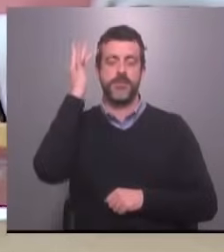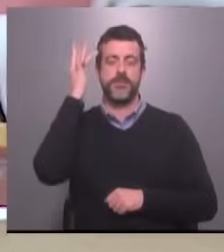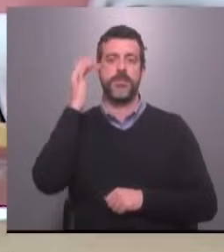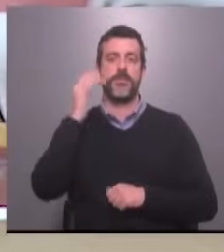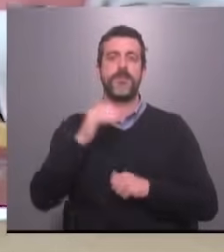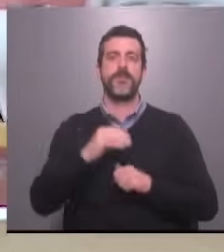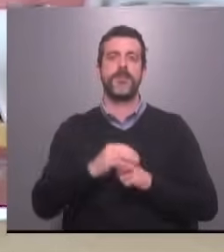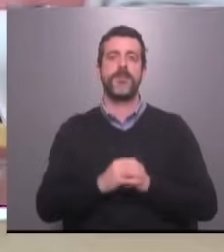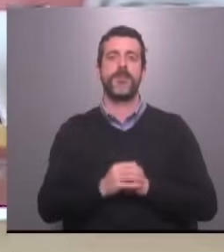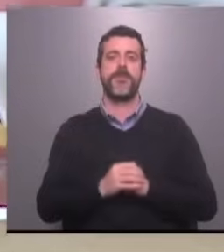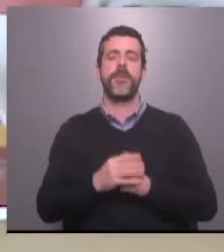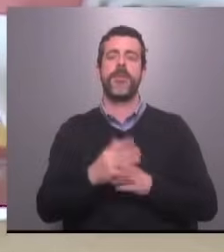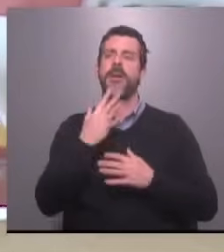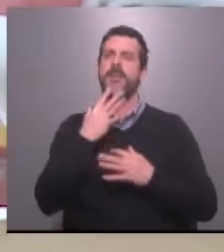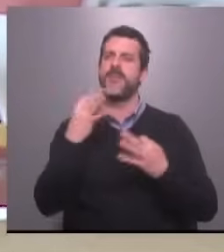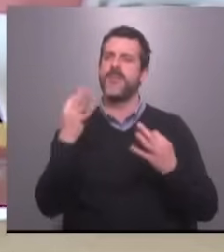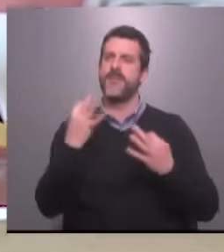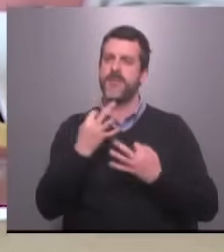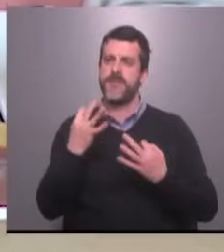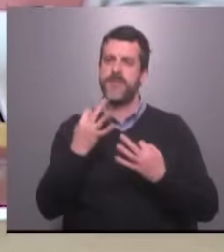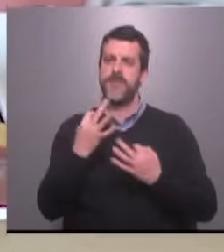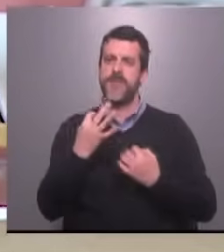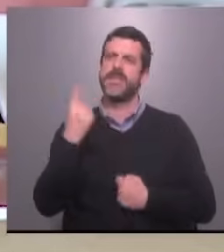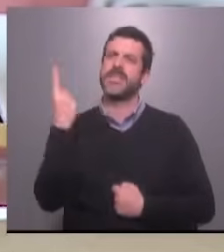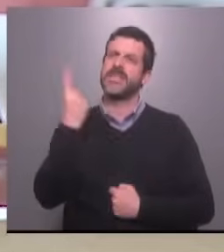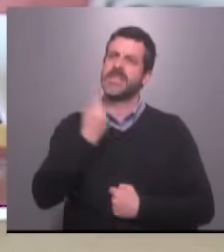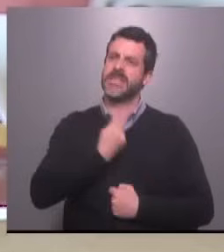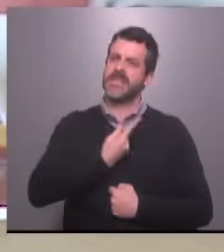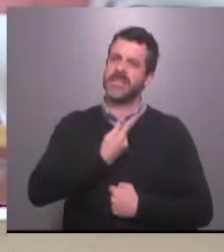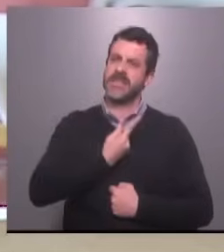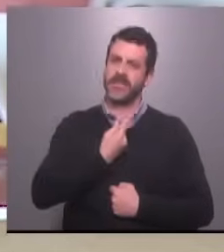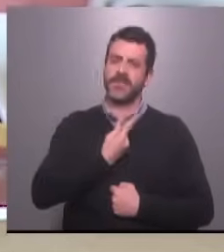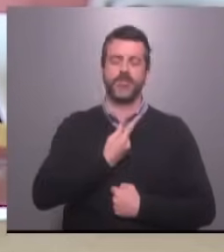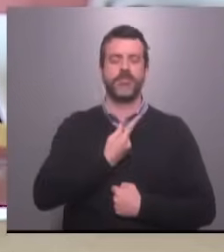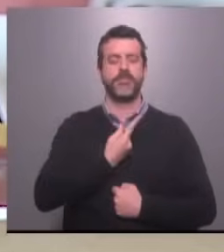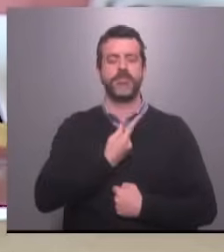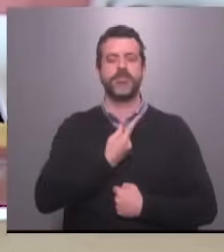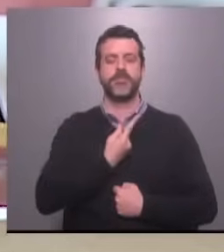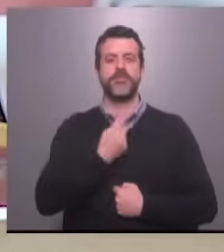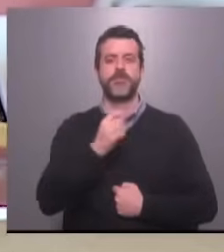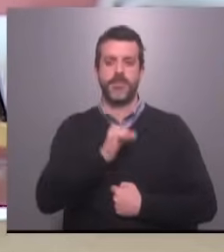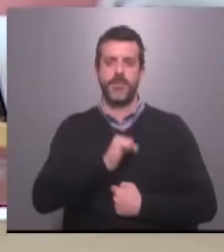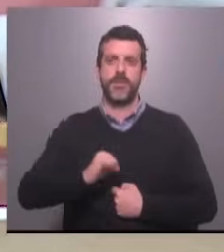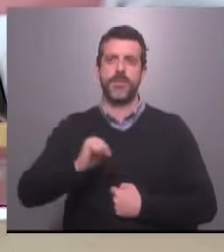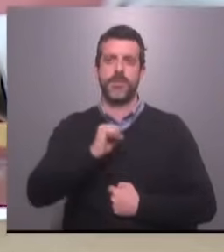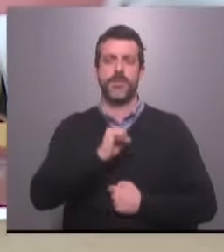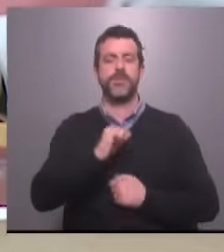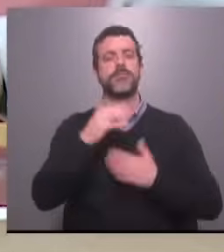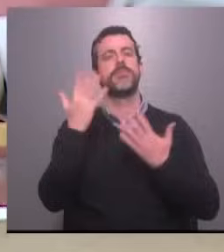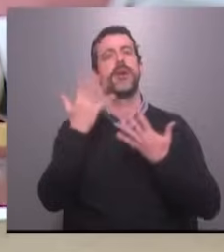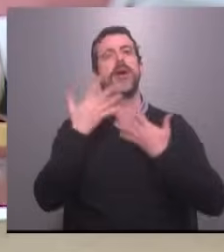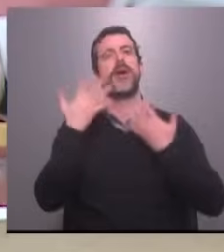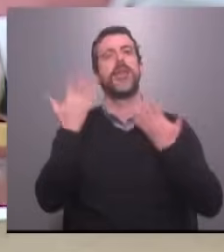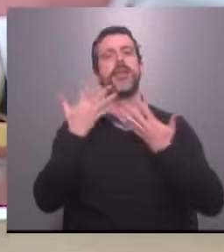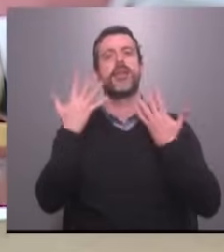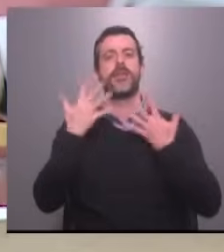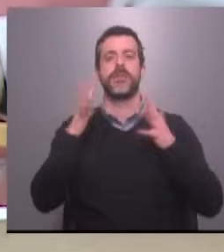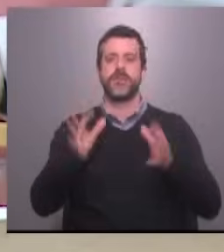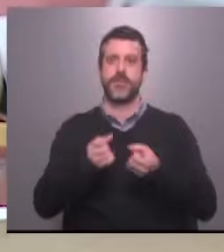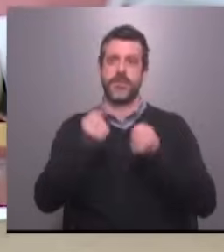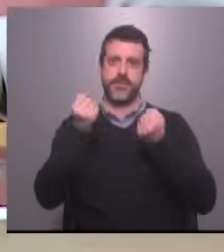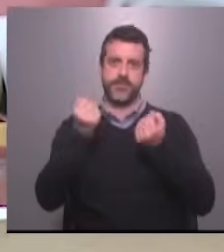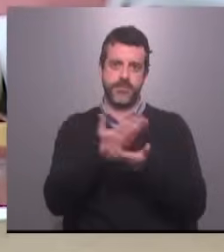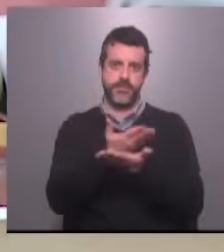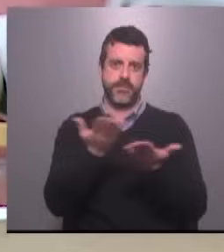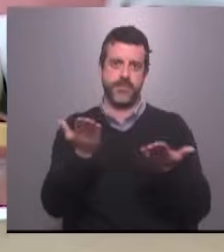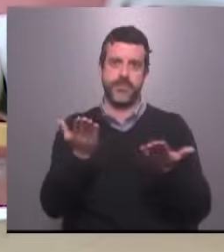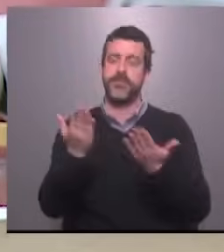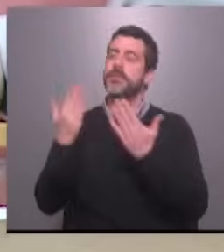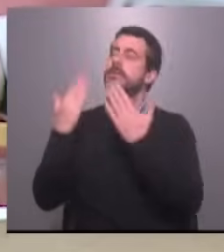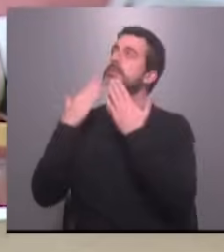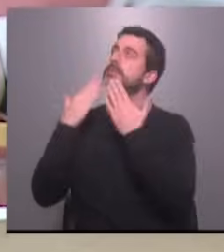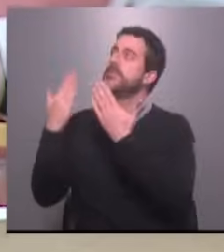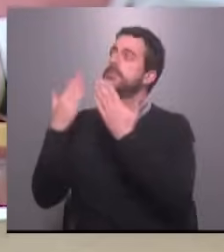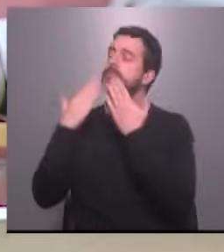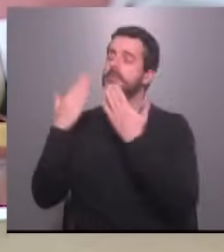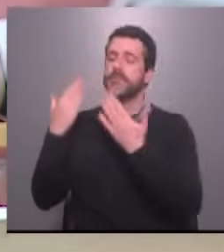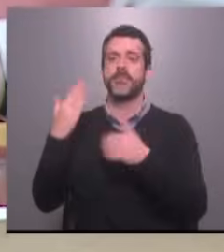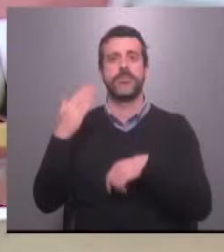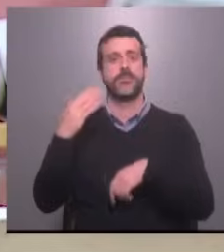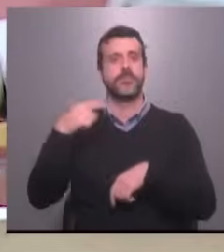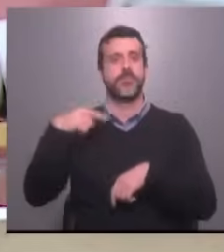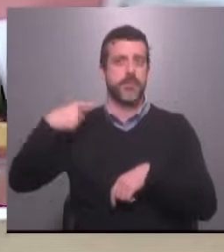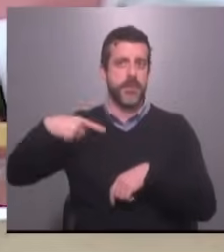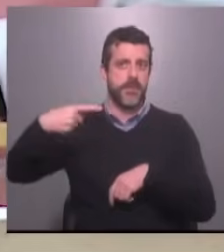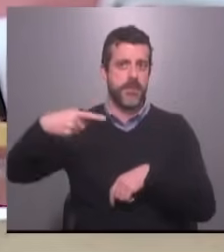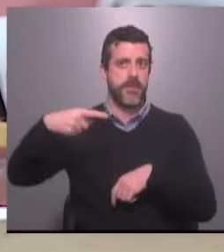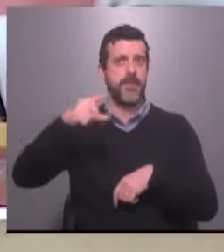Senhor, Pai Santo, é verdadeiramente nosso dever, a nossa alegria e a nossa salvação dar-vos